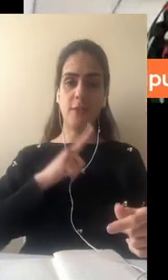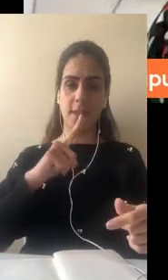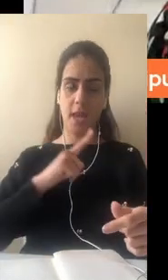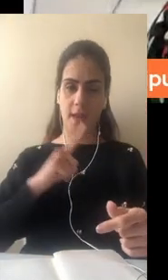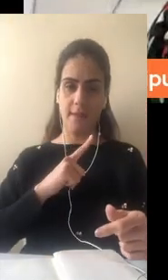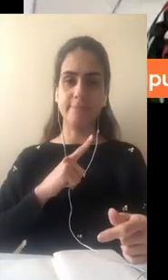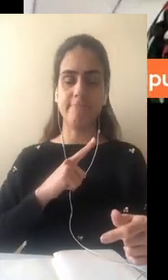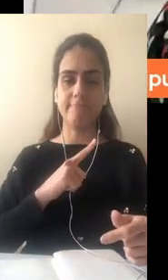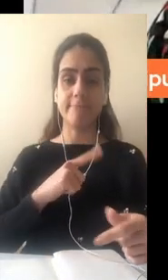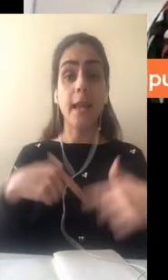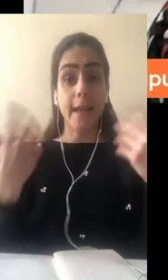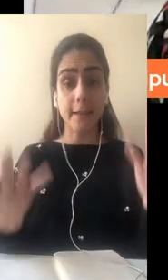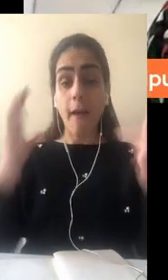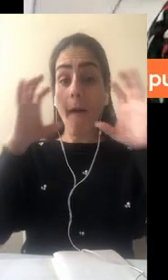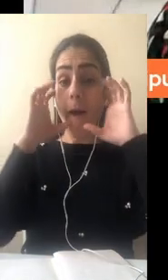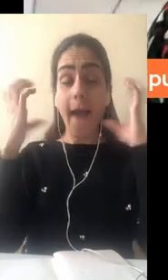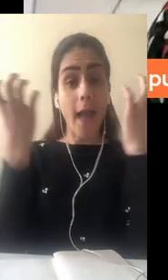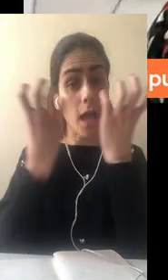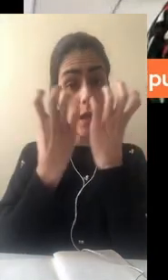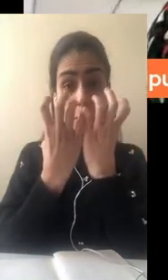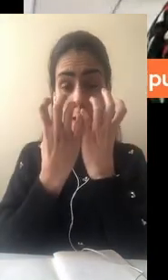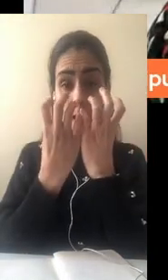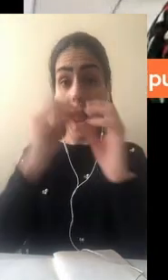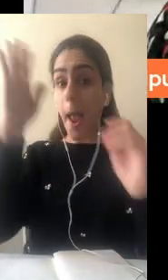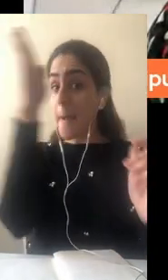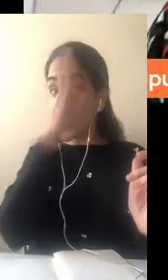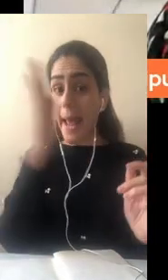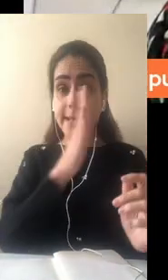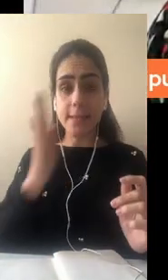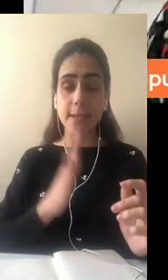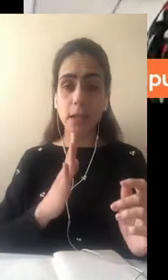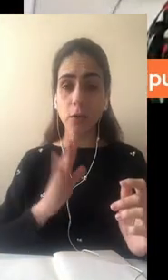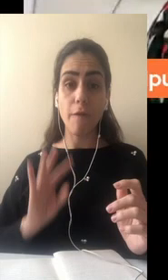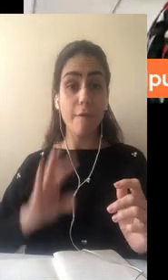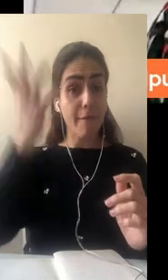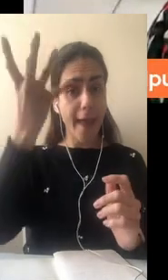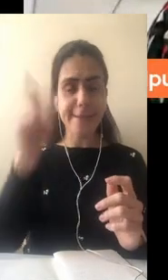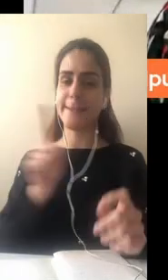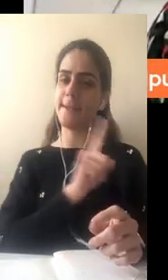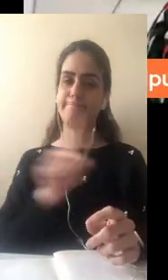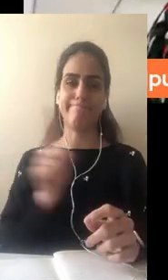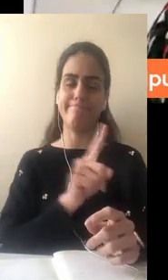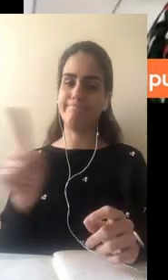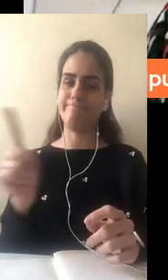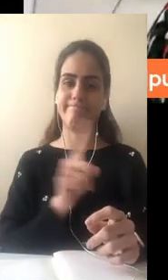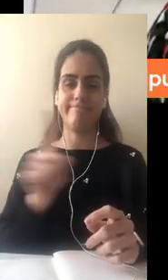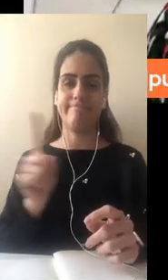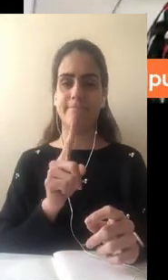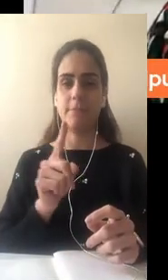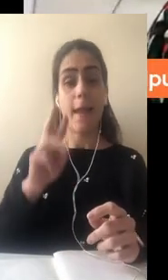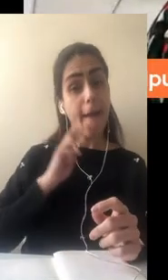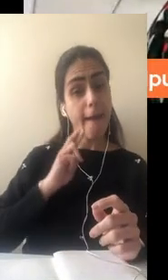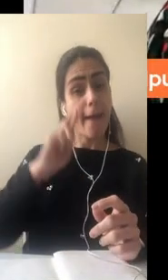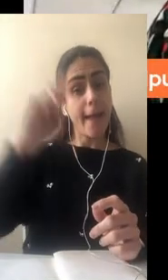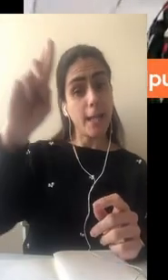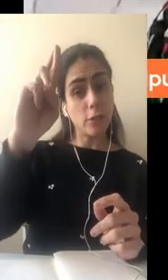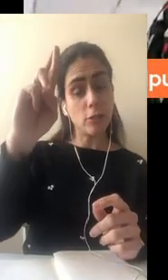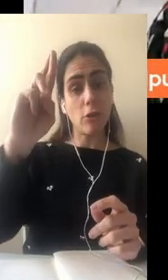compõe nem o nosso calendário cívico nacional e nem as nossas